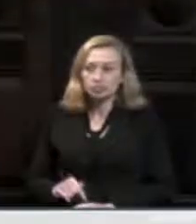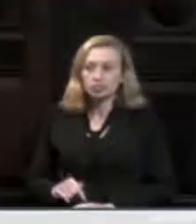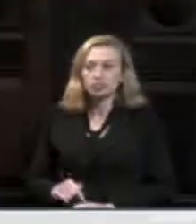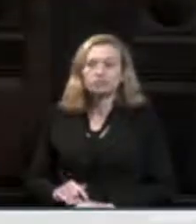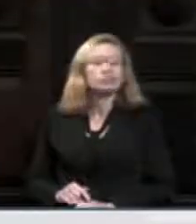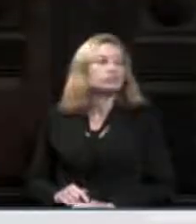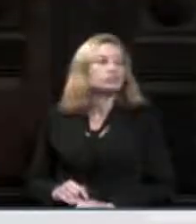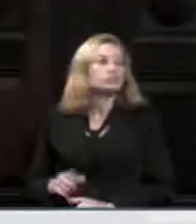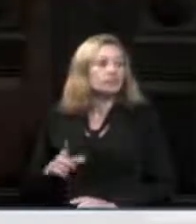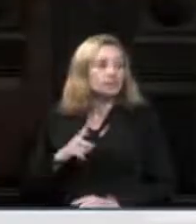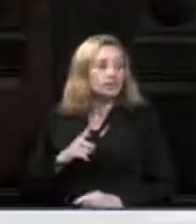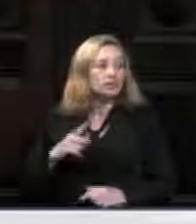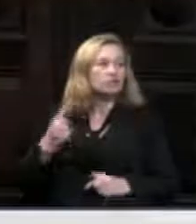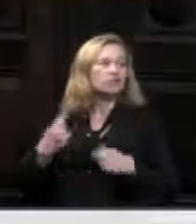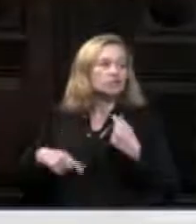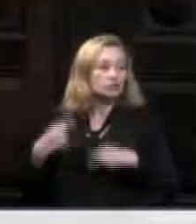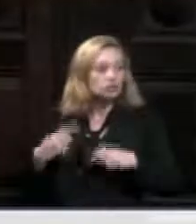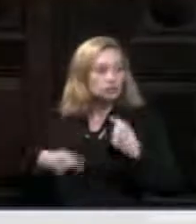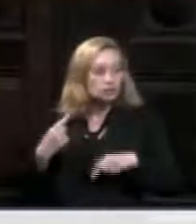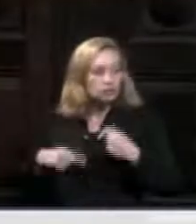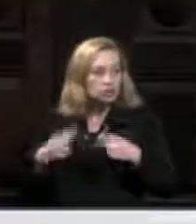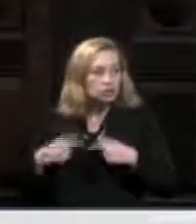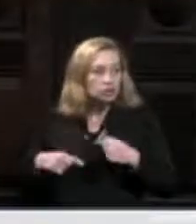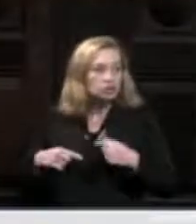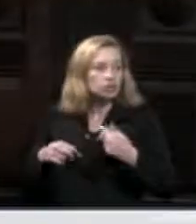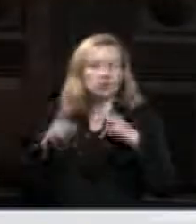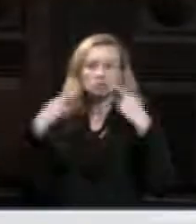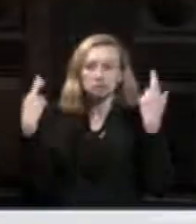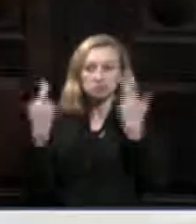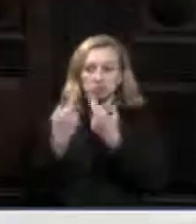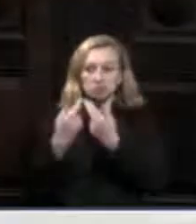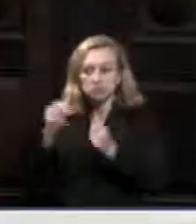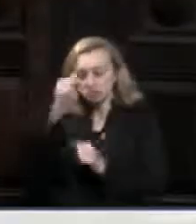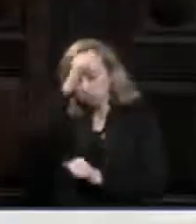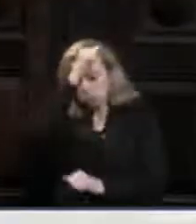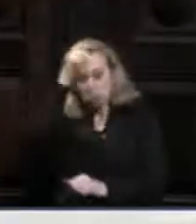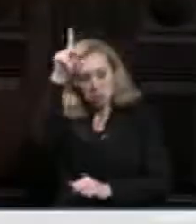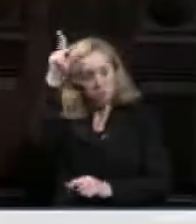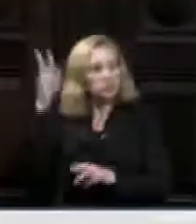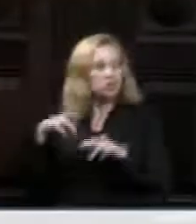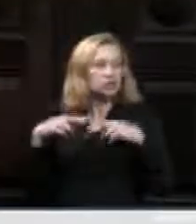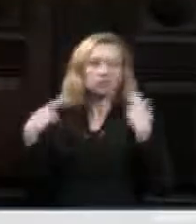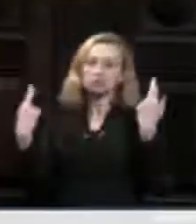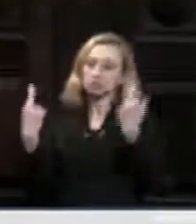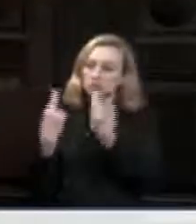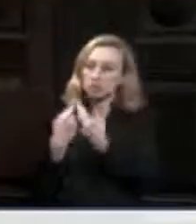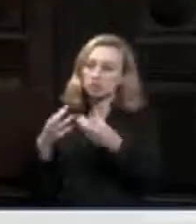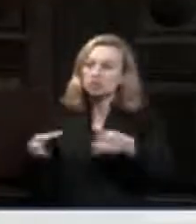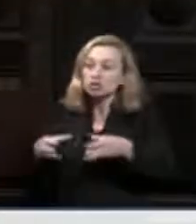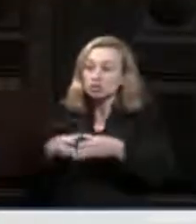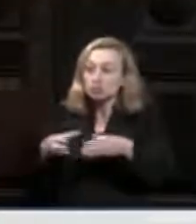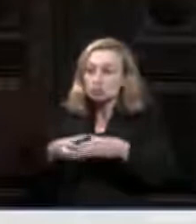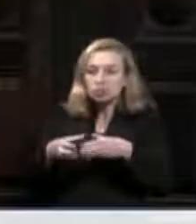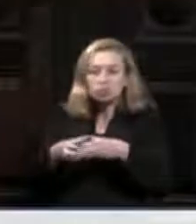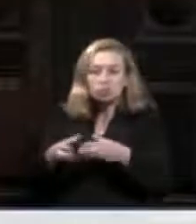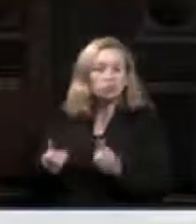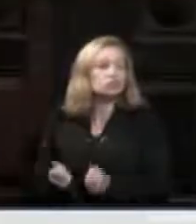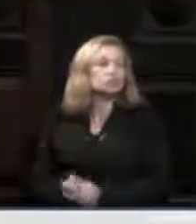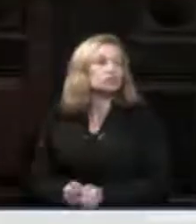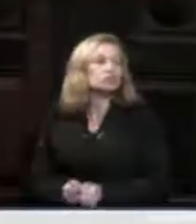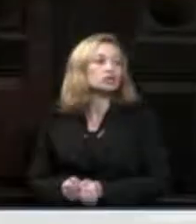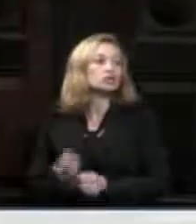grande debate, de grandes audiências públicas, de reuniões de grupos gestores, de